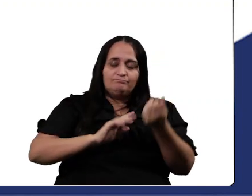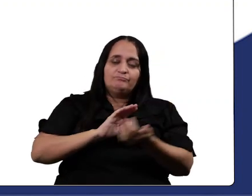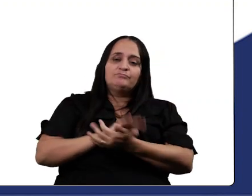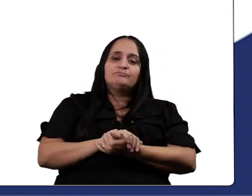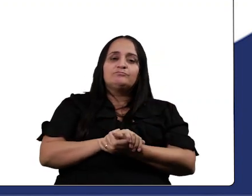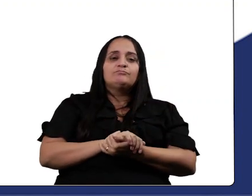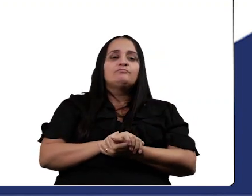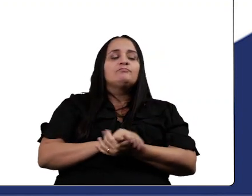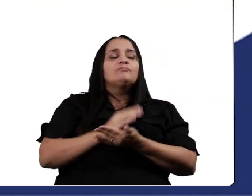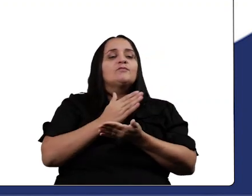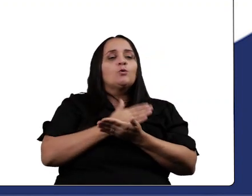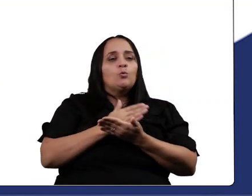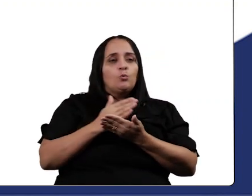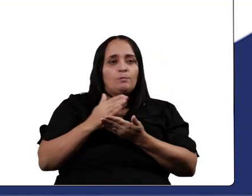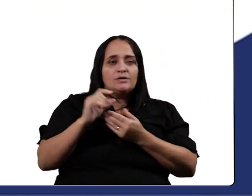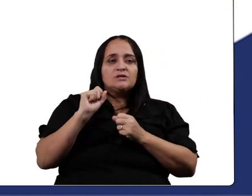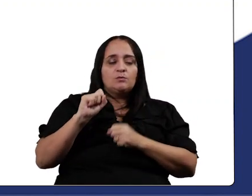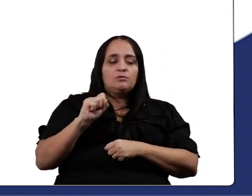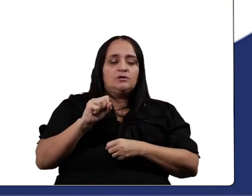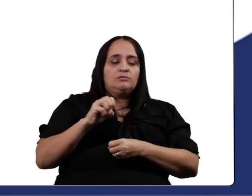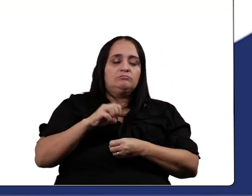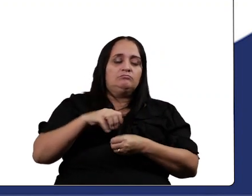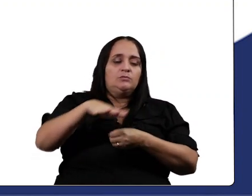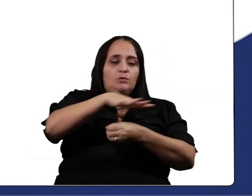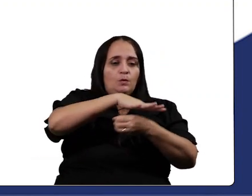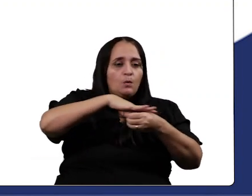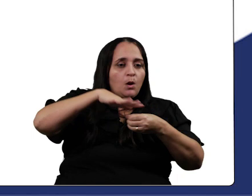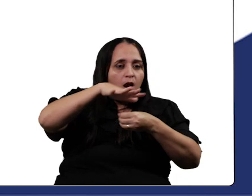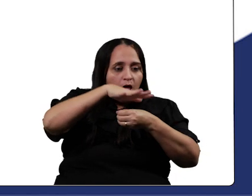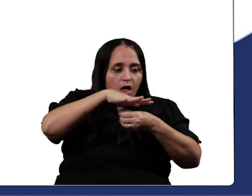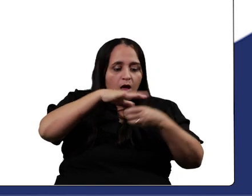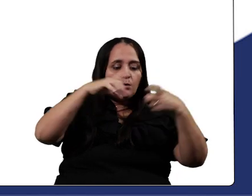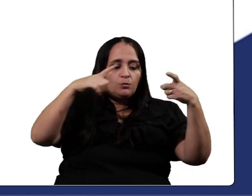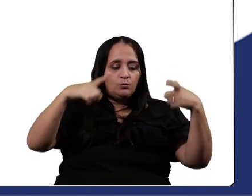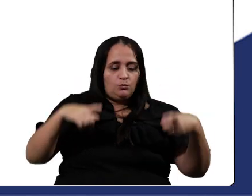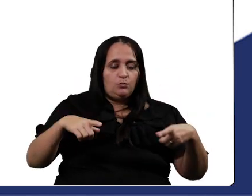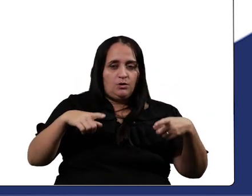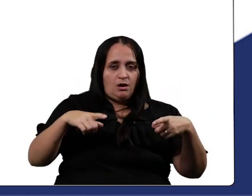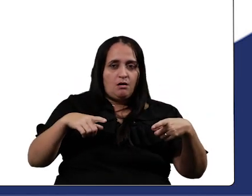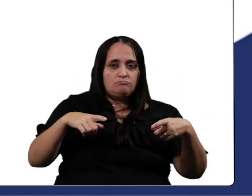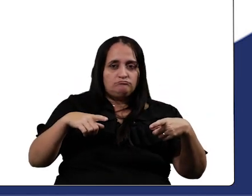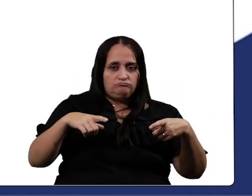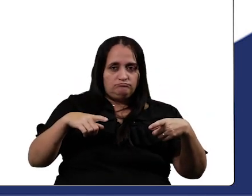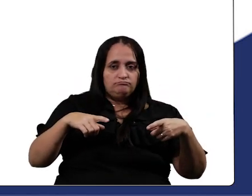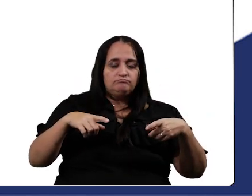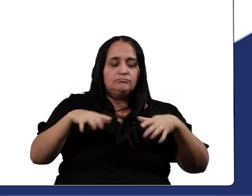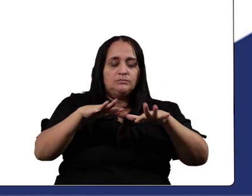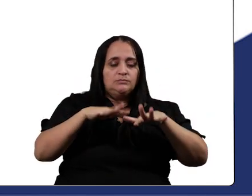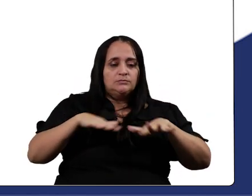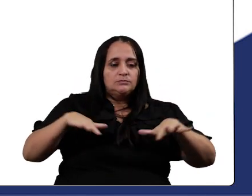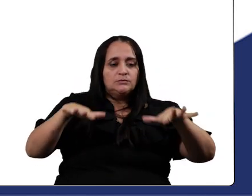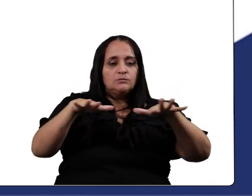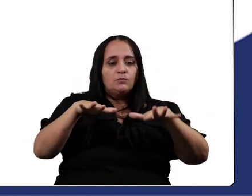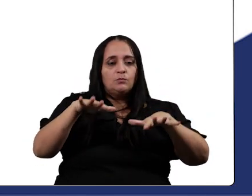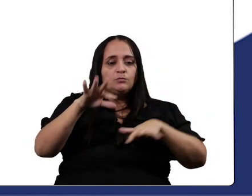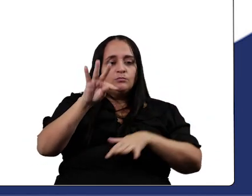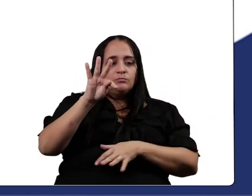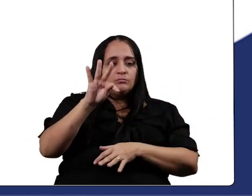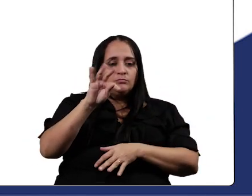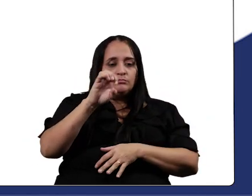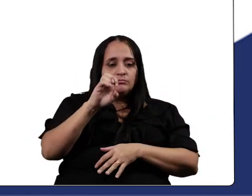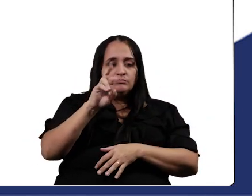vou começar pelo Largo do Terreiro de Jesus, é o ponto de partida, a gente tem que sair de algum lugar, né? E aí